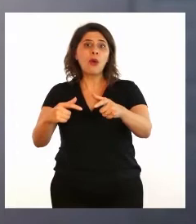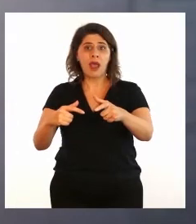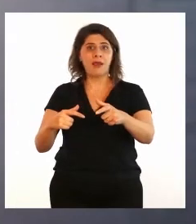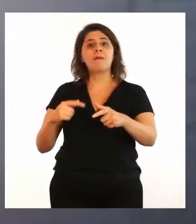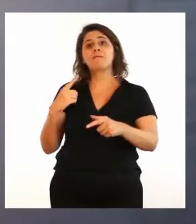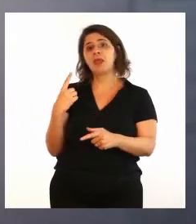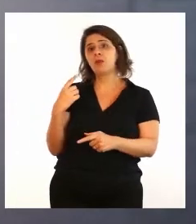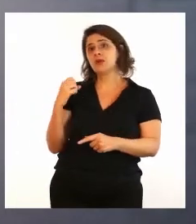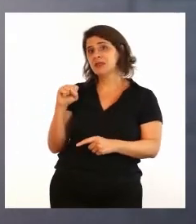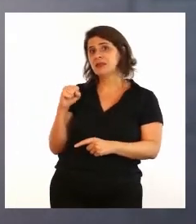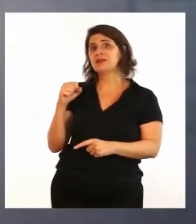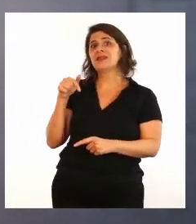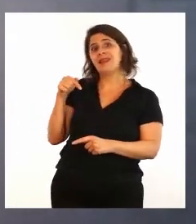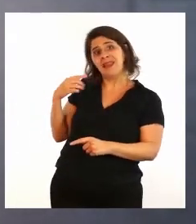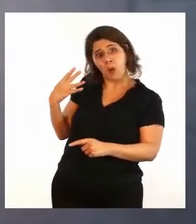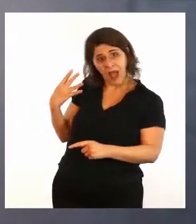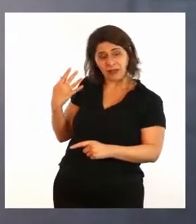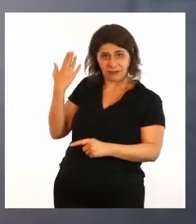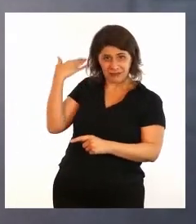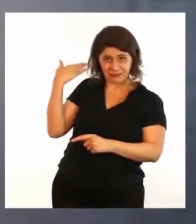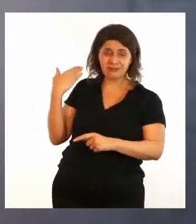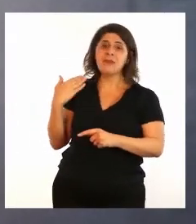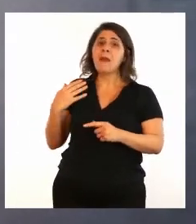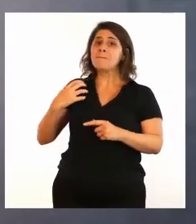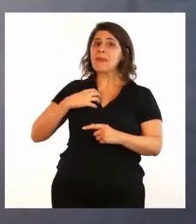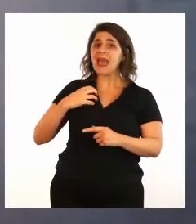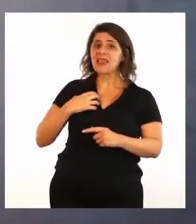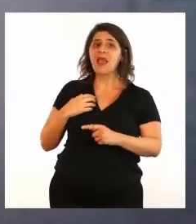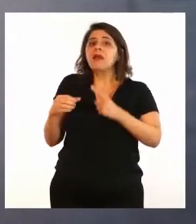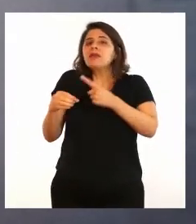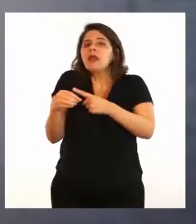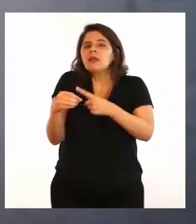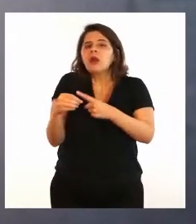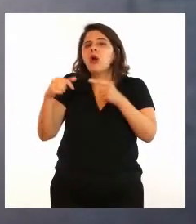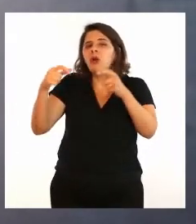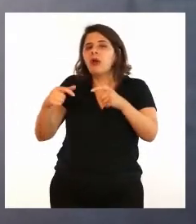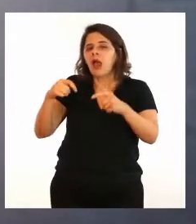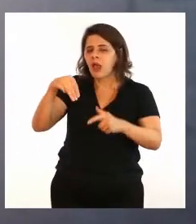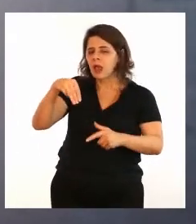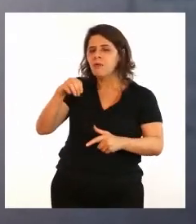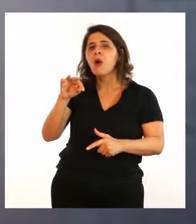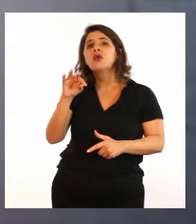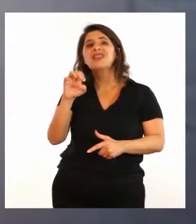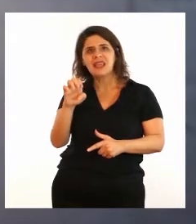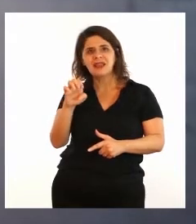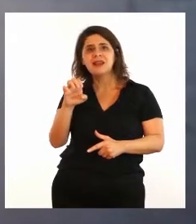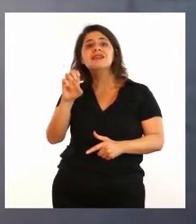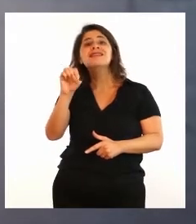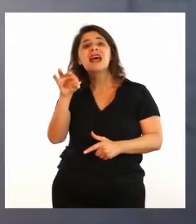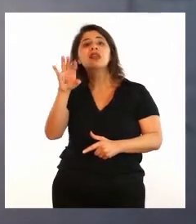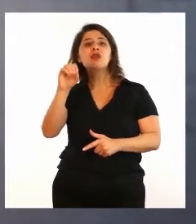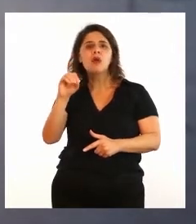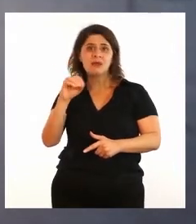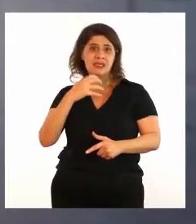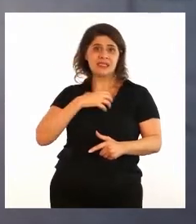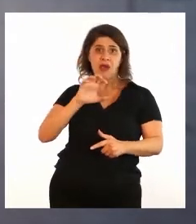Santo, no sertão da Bahia, a pouco mais de 350 quilômetros de Salvador. O Bendegó ficou no leito